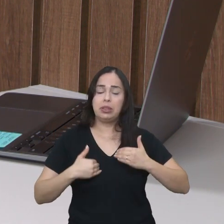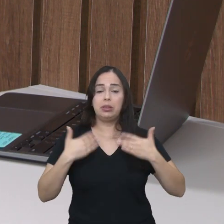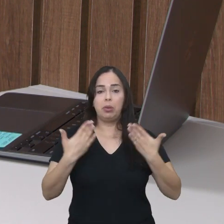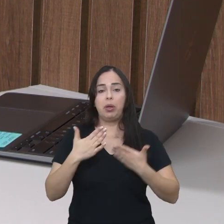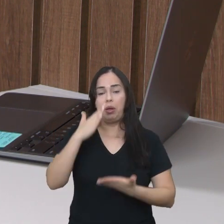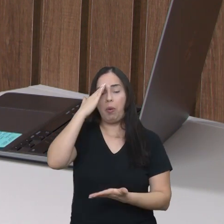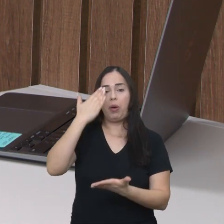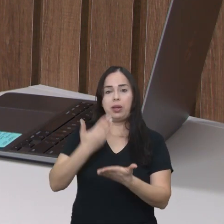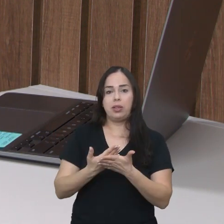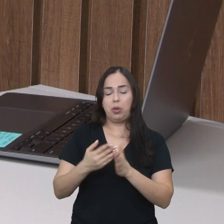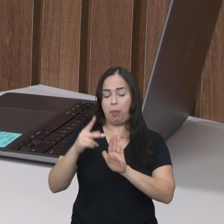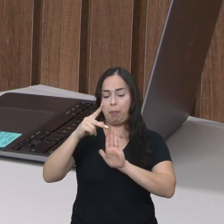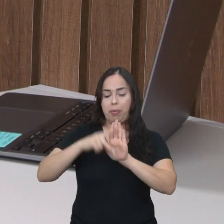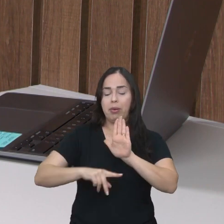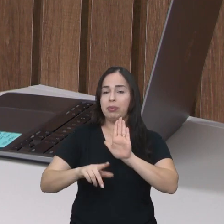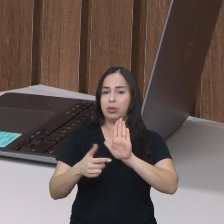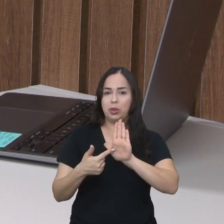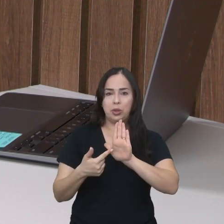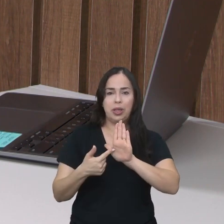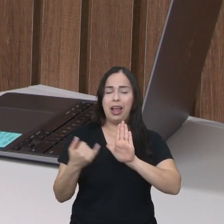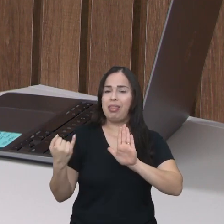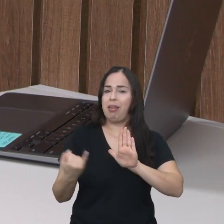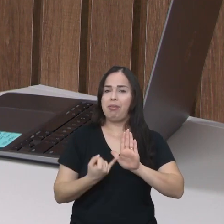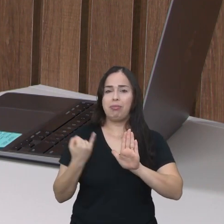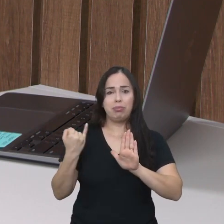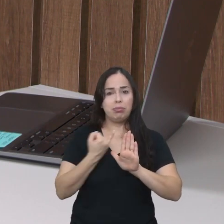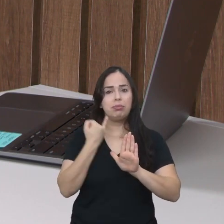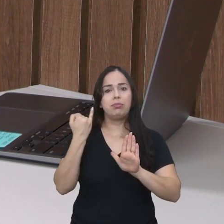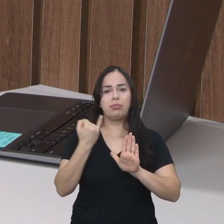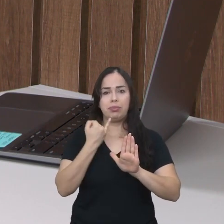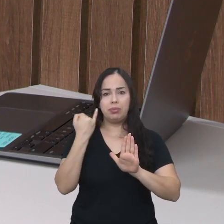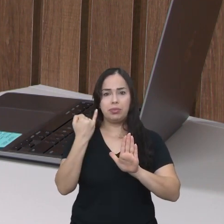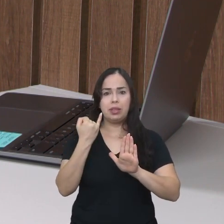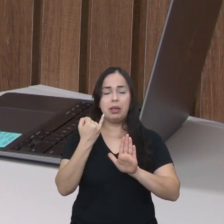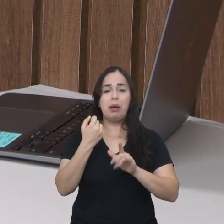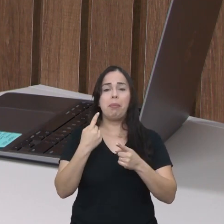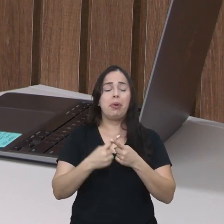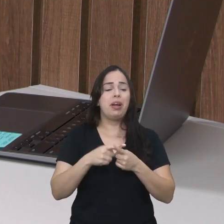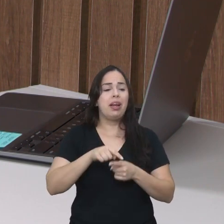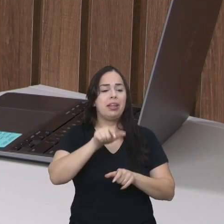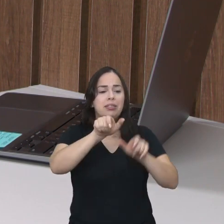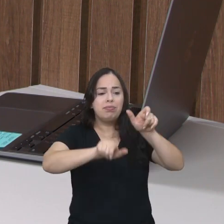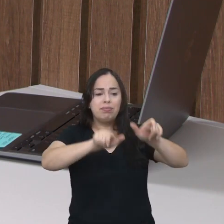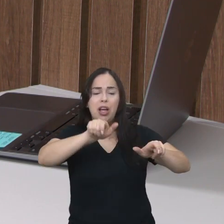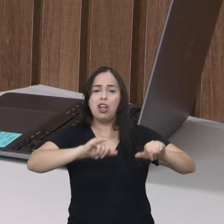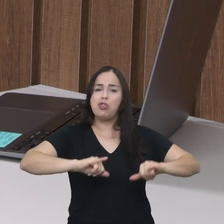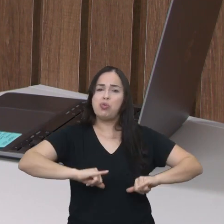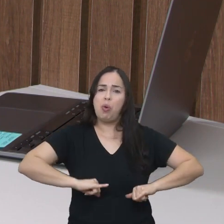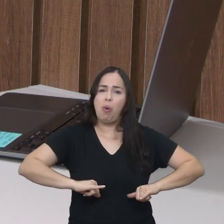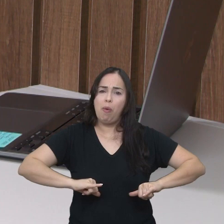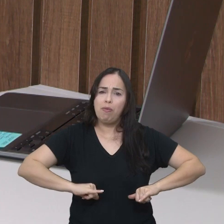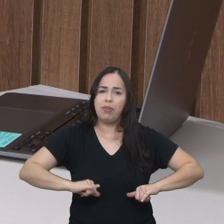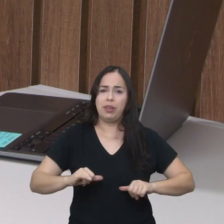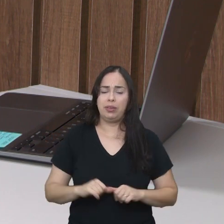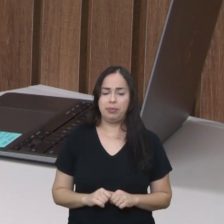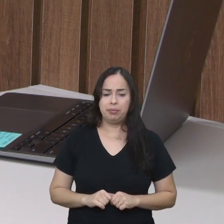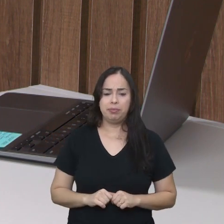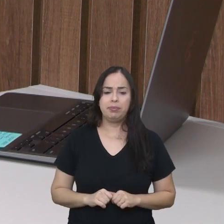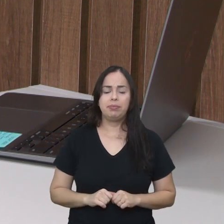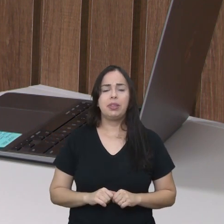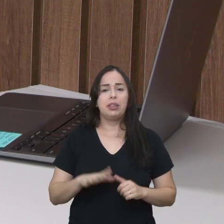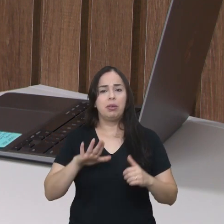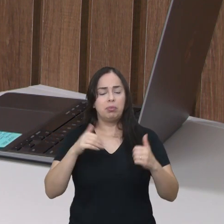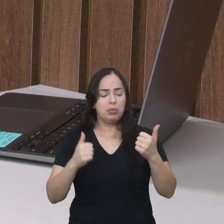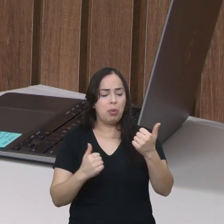eu acredito que é um projeto como esse seja de extrema importância para quem tá sofrendo e passando